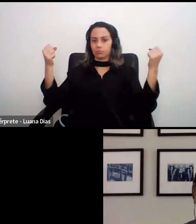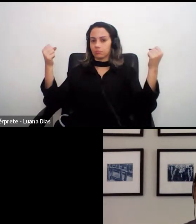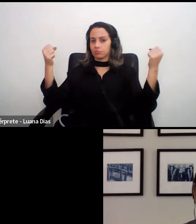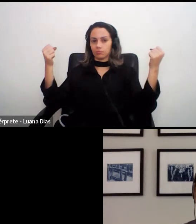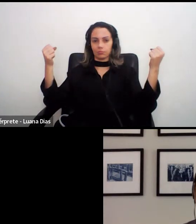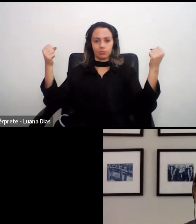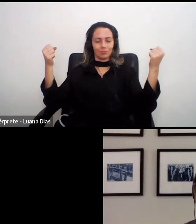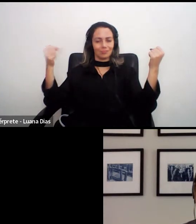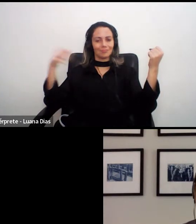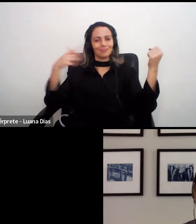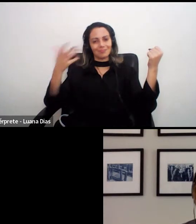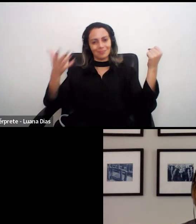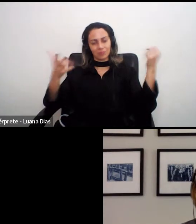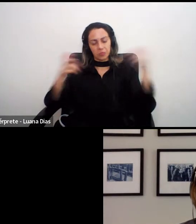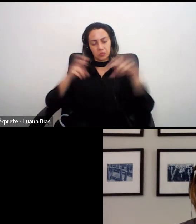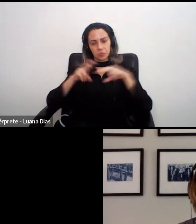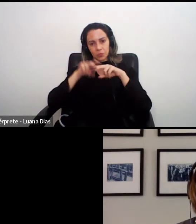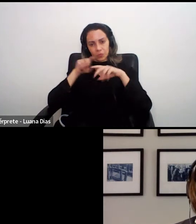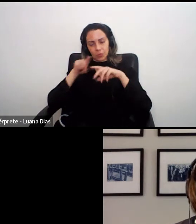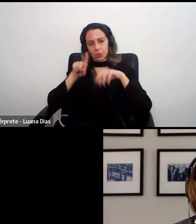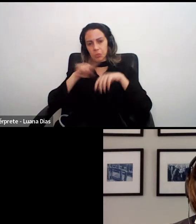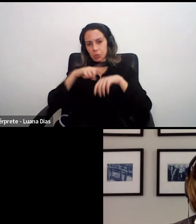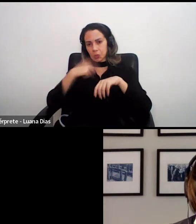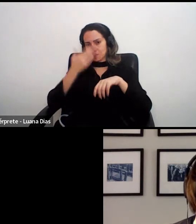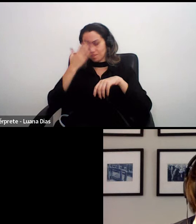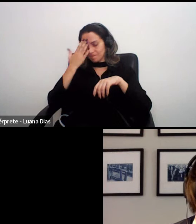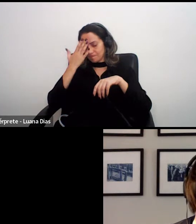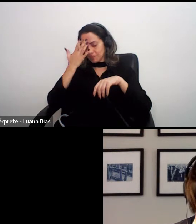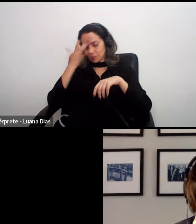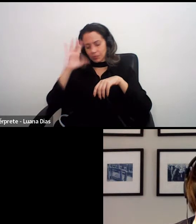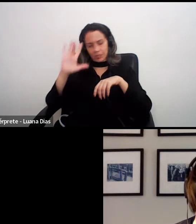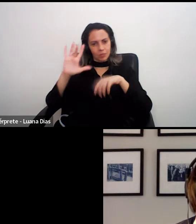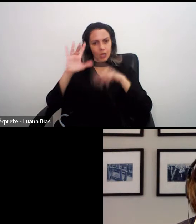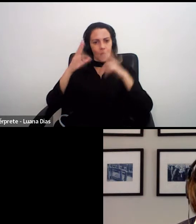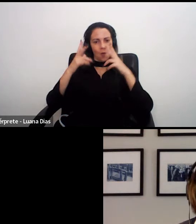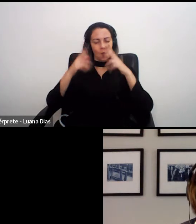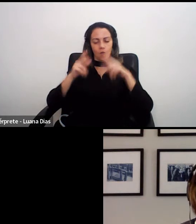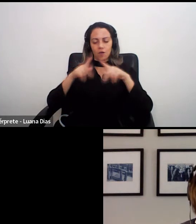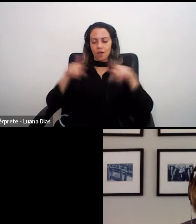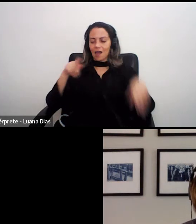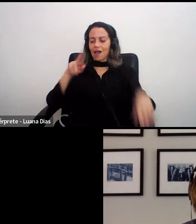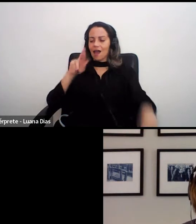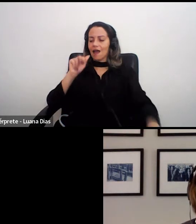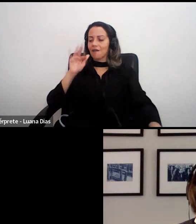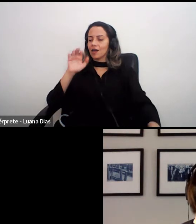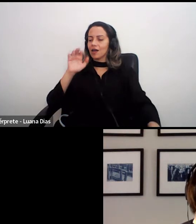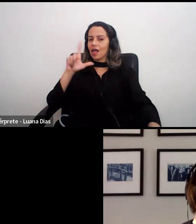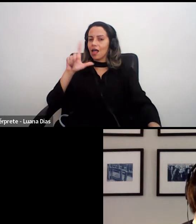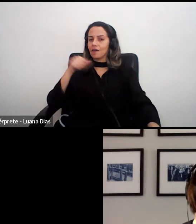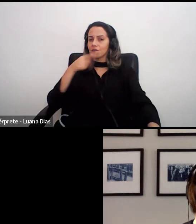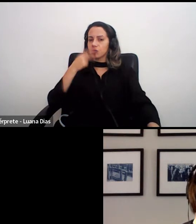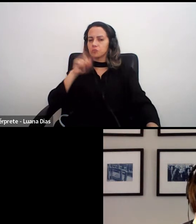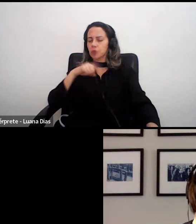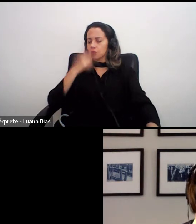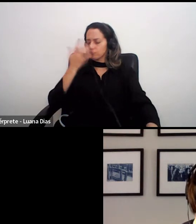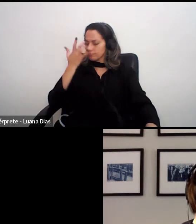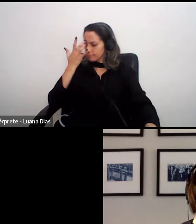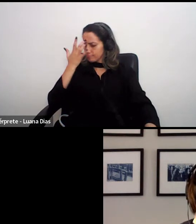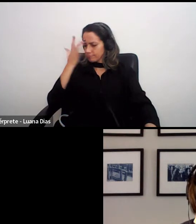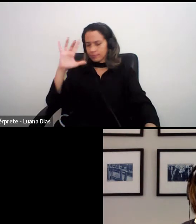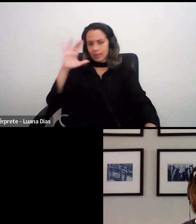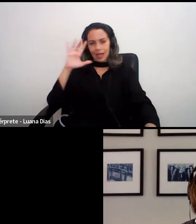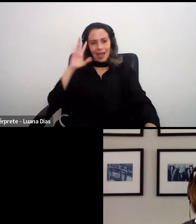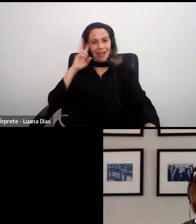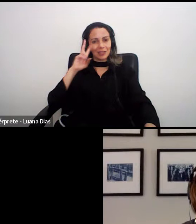e portanto, a gente não sabe, a professora Rafaela falou muito bem ali, a gente não sabe a história de vida antes de se tornar um